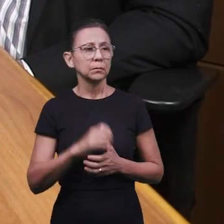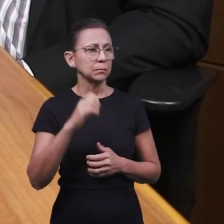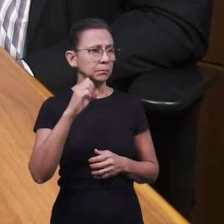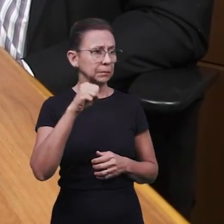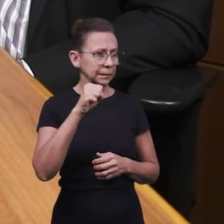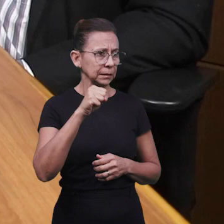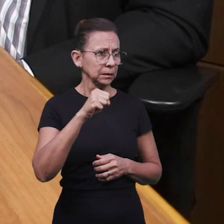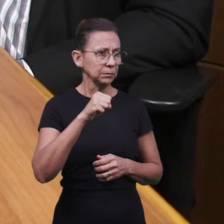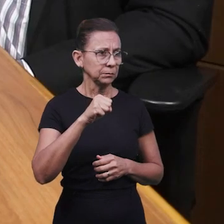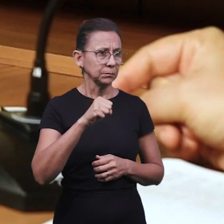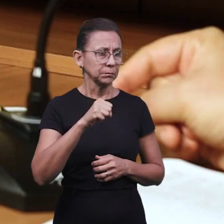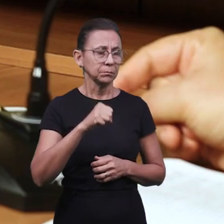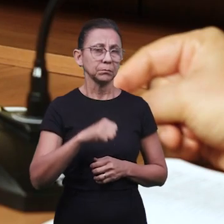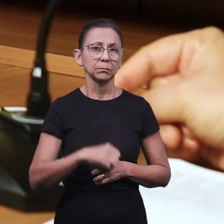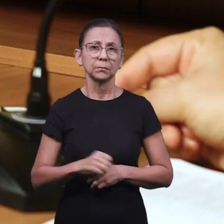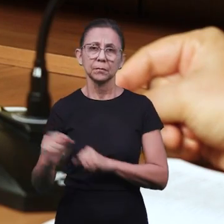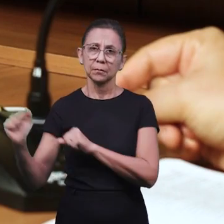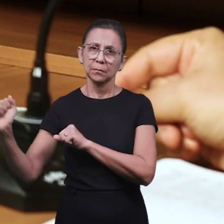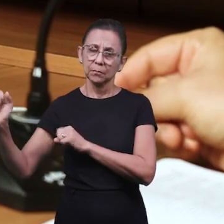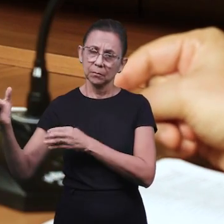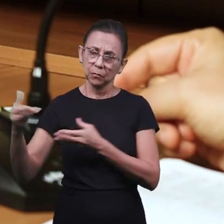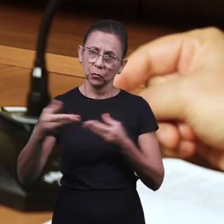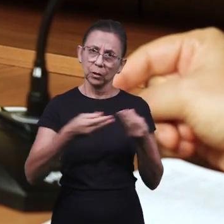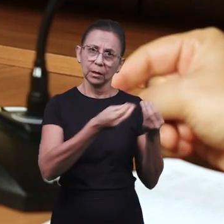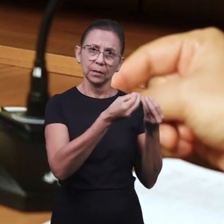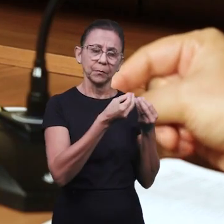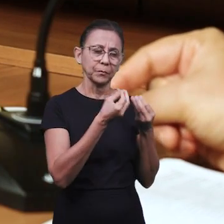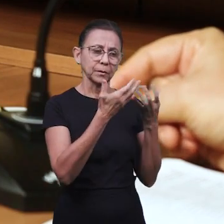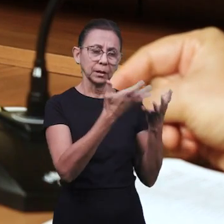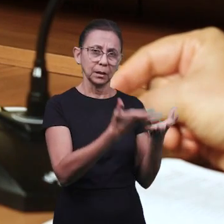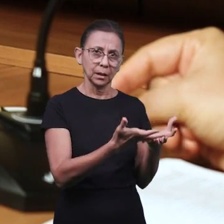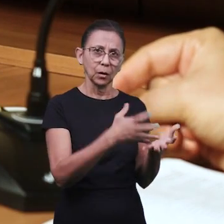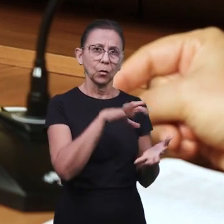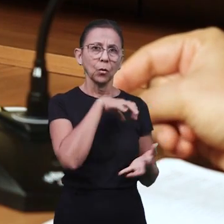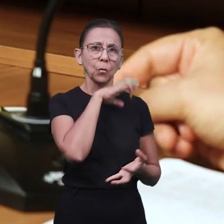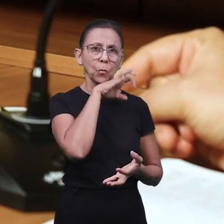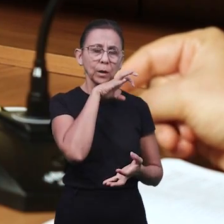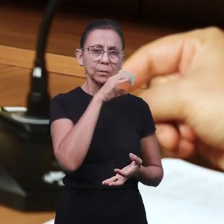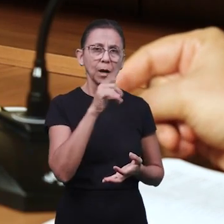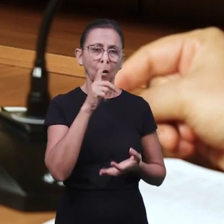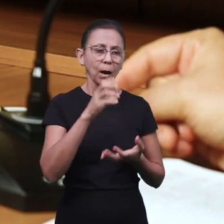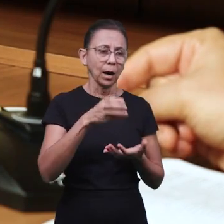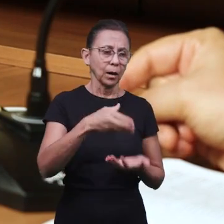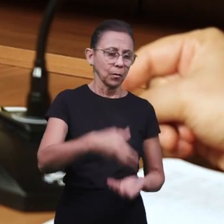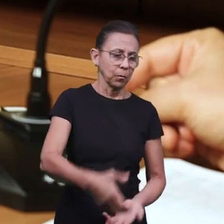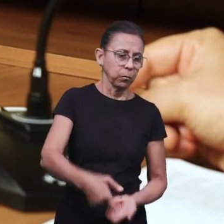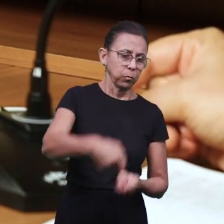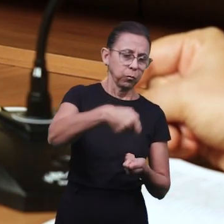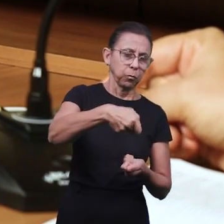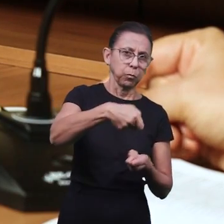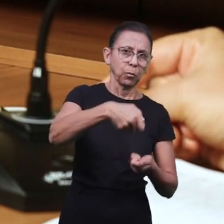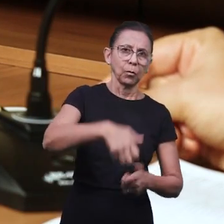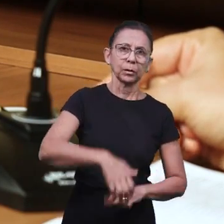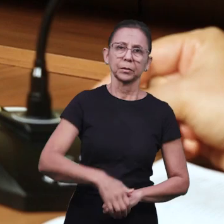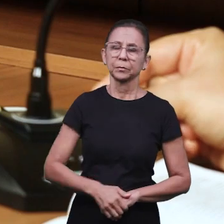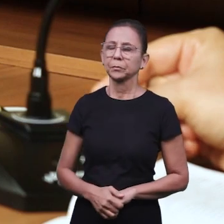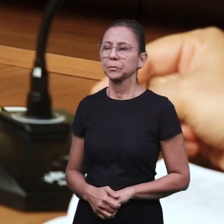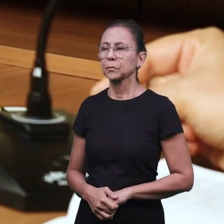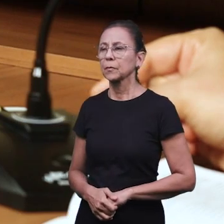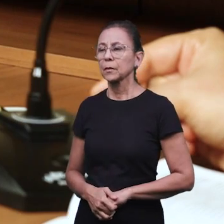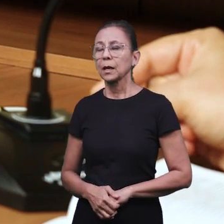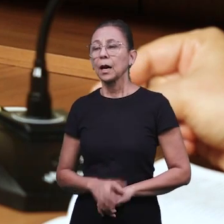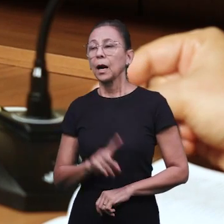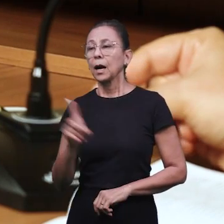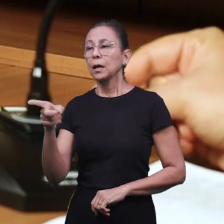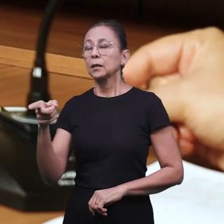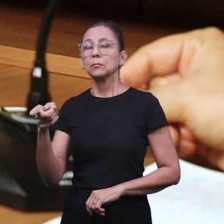certo. Mas o que definiu Rebeca como noiva foi a resposta. Ele perguntou, a hora que ela terminou,